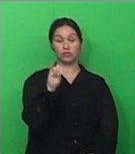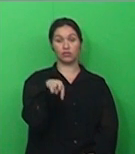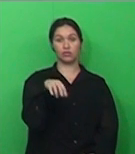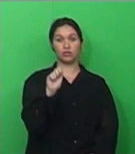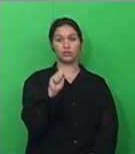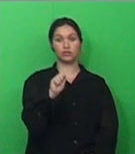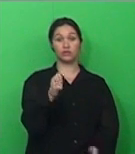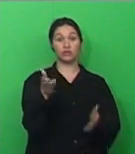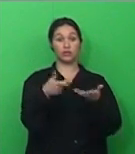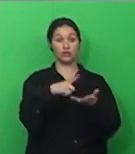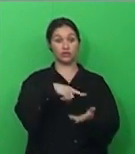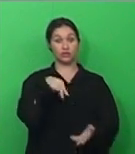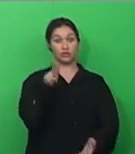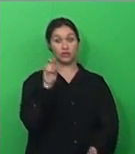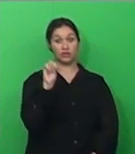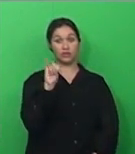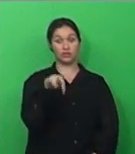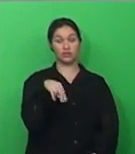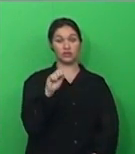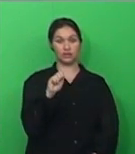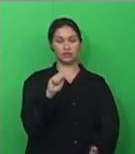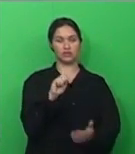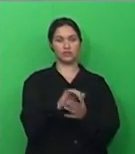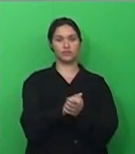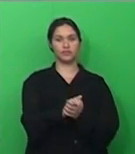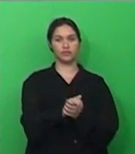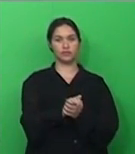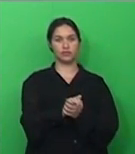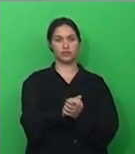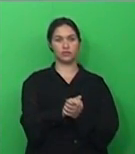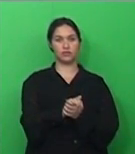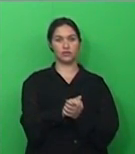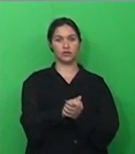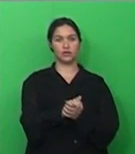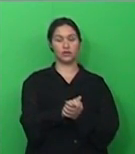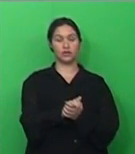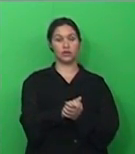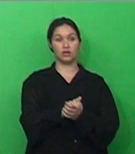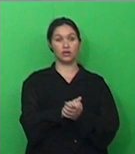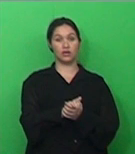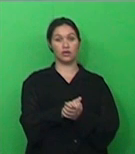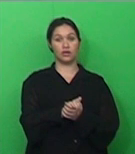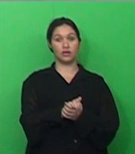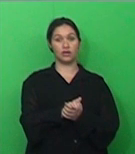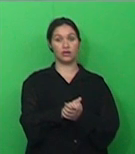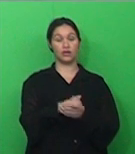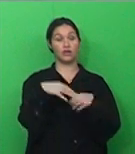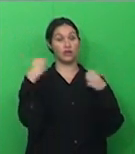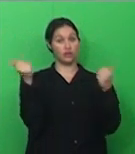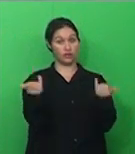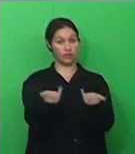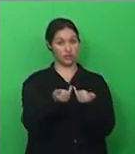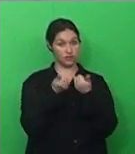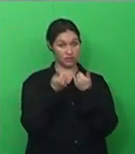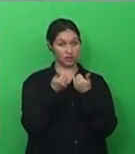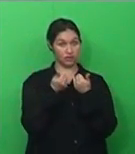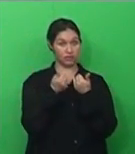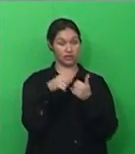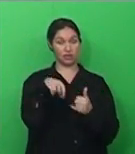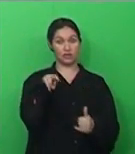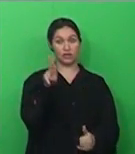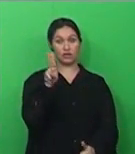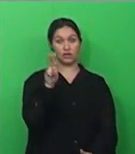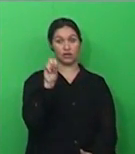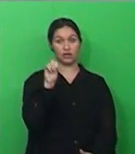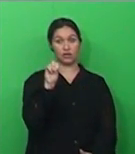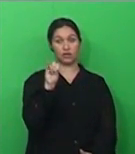a usina, vereador Toninho. Segundo consta, a usina coloca 40 toneladas de asfalto por hora. Tu sabe